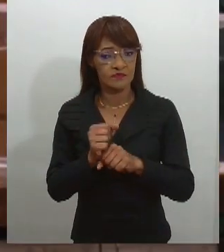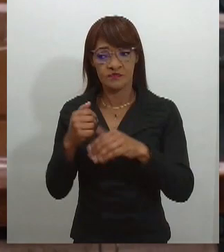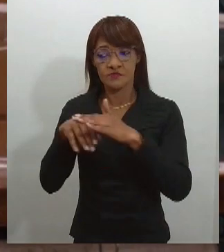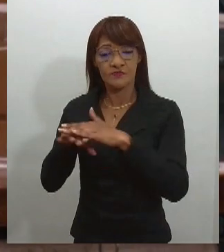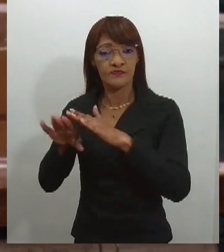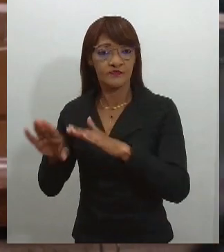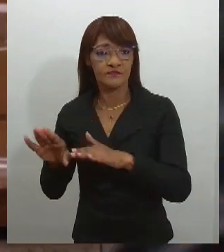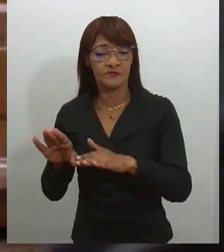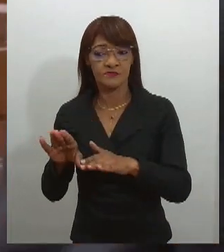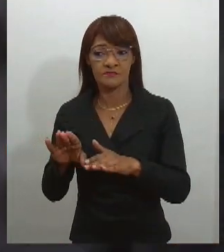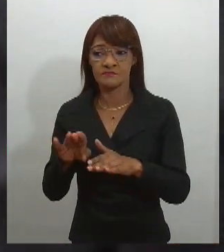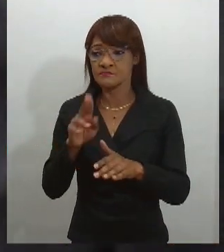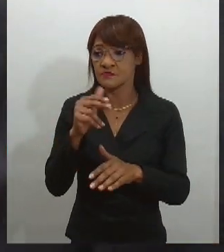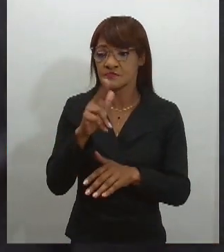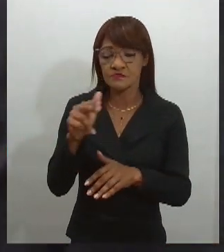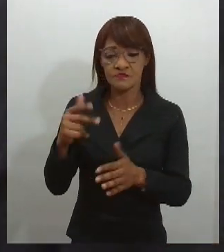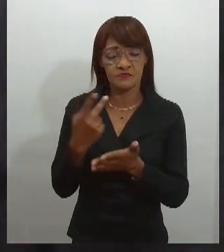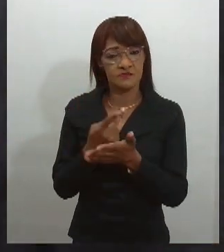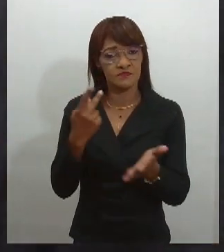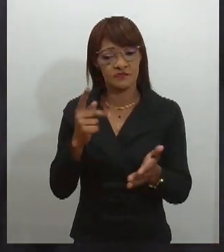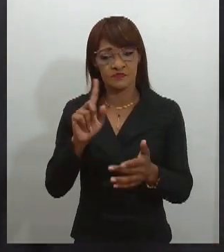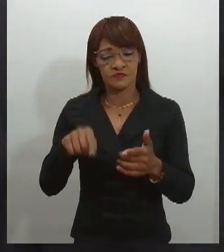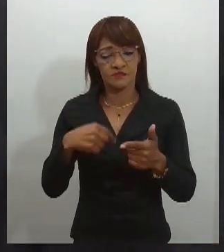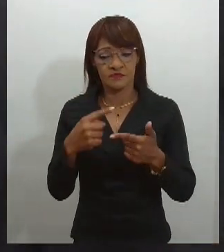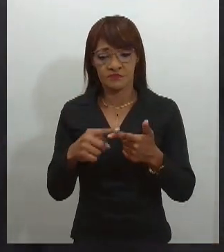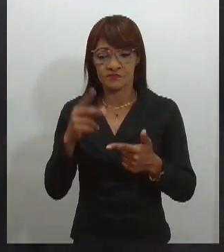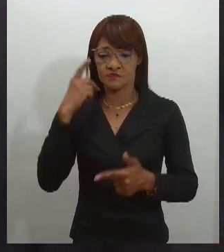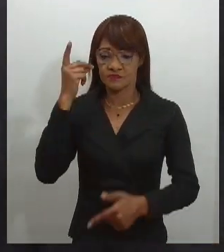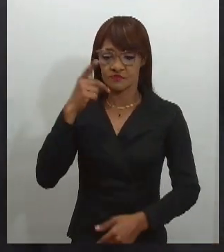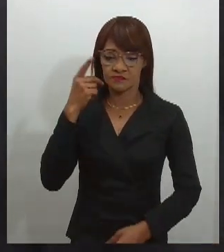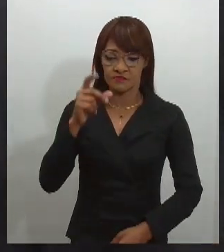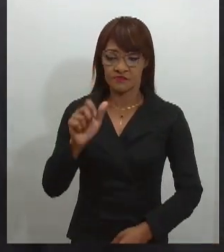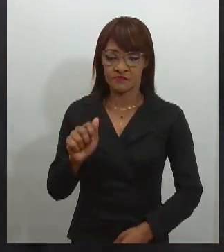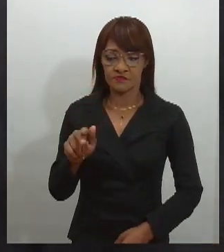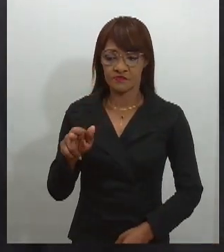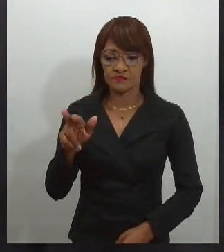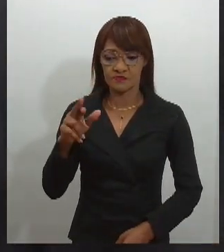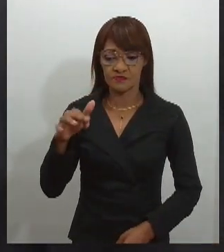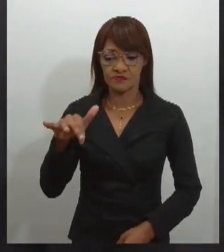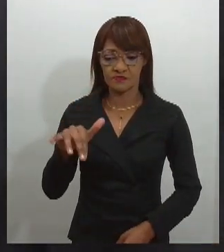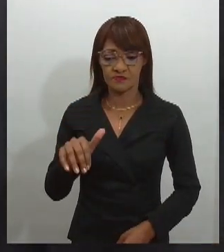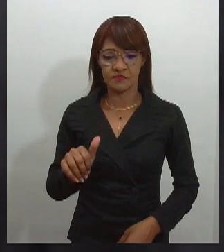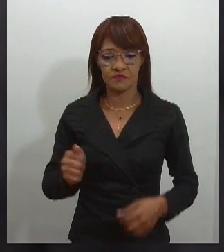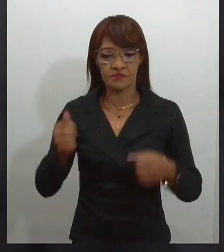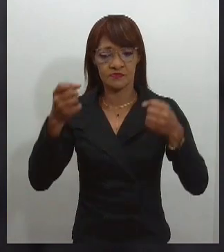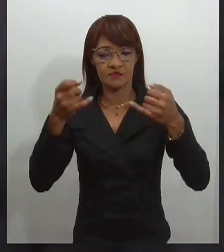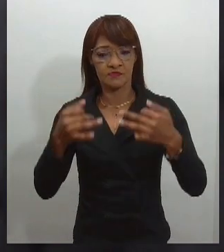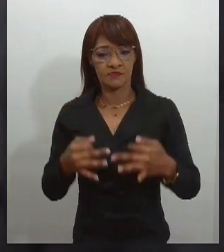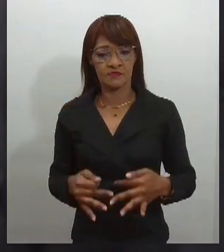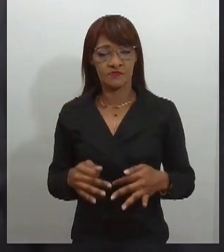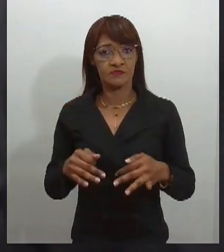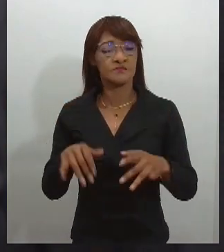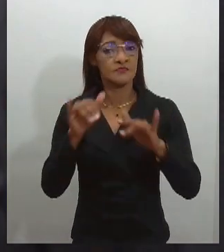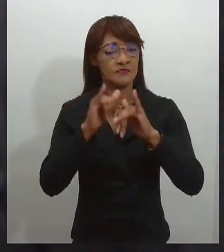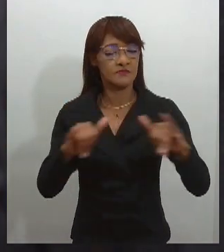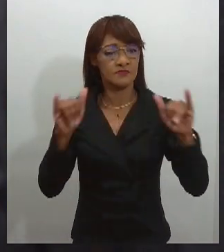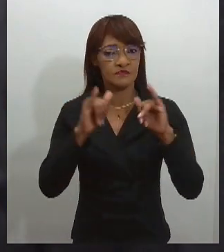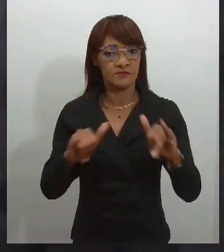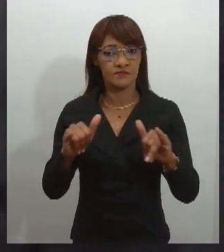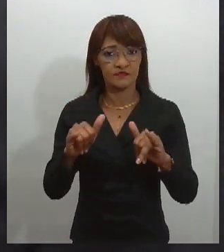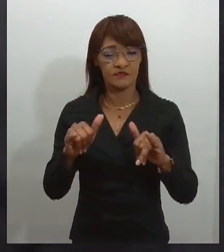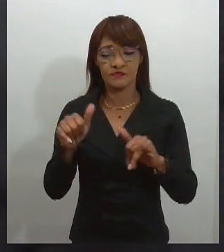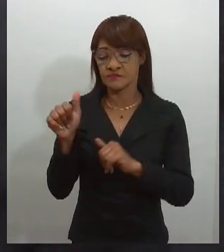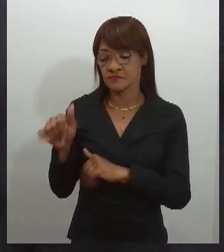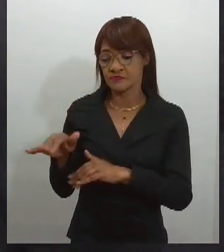aconteçam. Na sequência, a deputada Áurea Ribeiro, do Republicanos, falou da campanha Setembro Amarelo de prevenção ao suicídio. Já